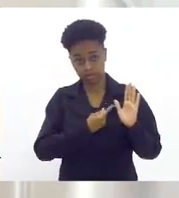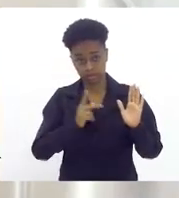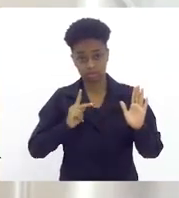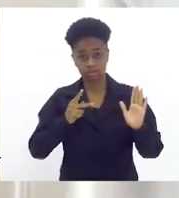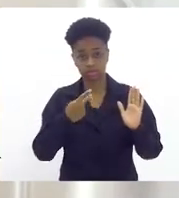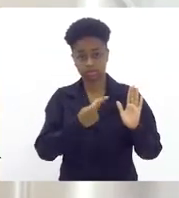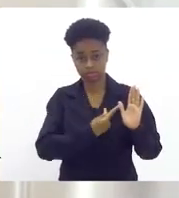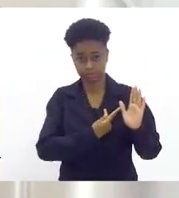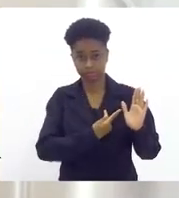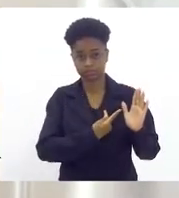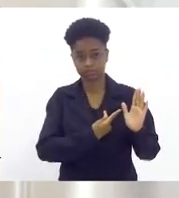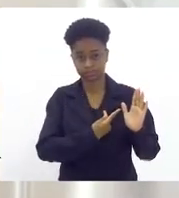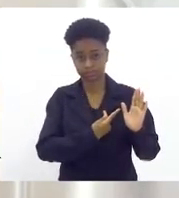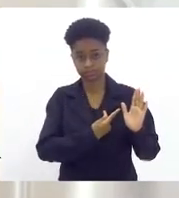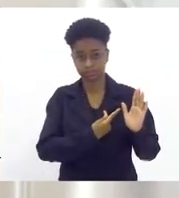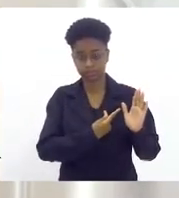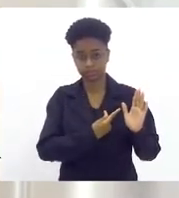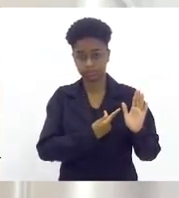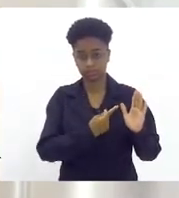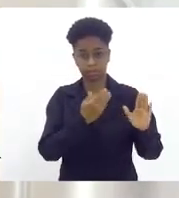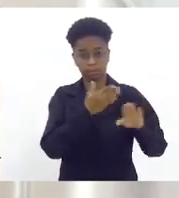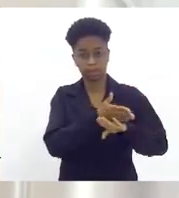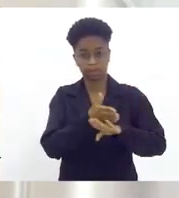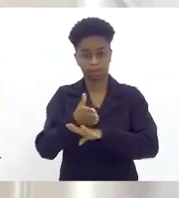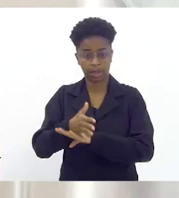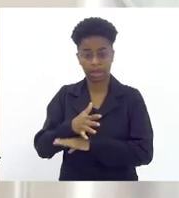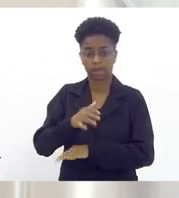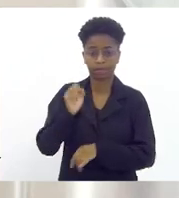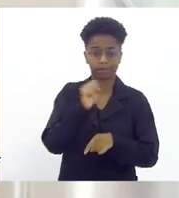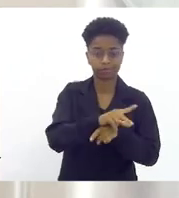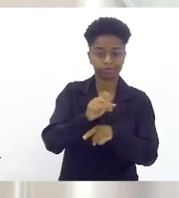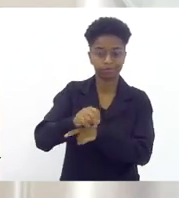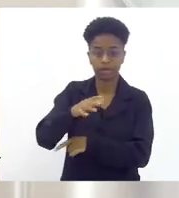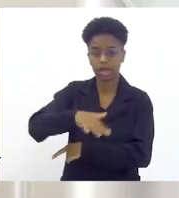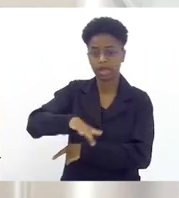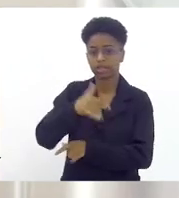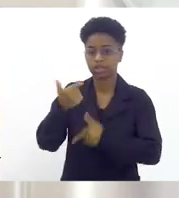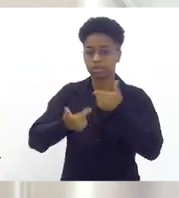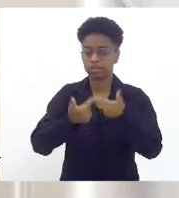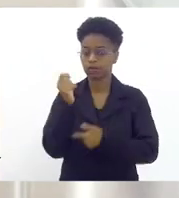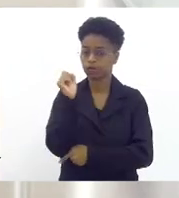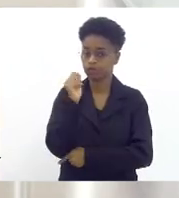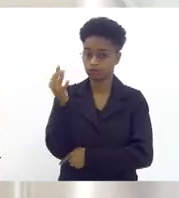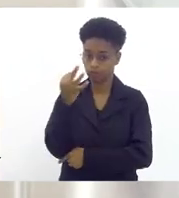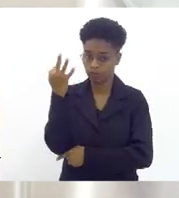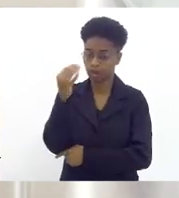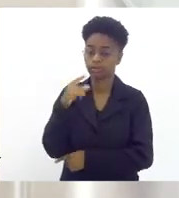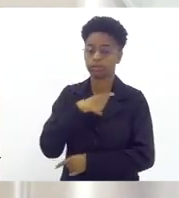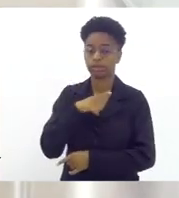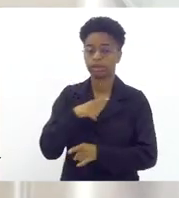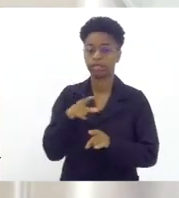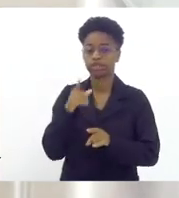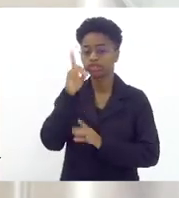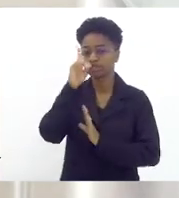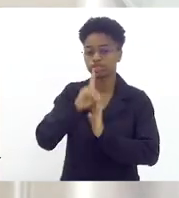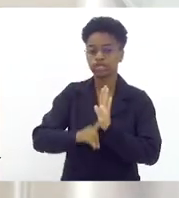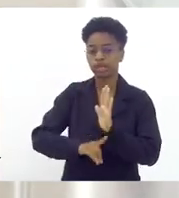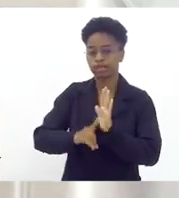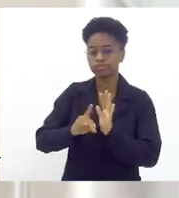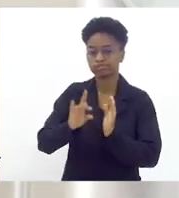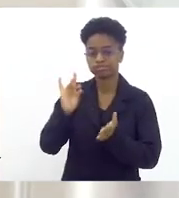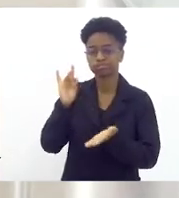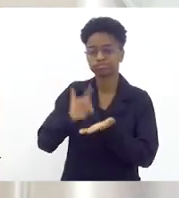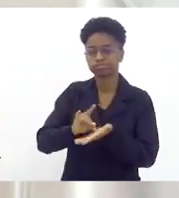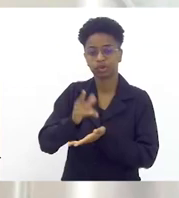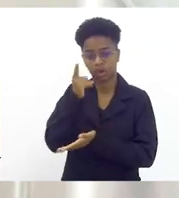travestis acessando o mercado de trabalho formal e tendo os seus direitos concretizados,